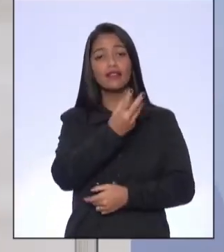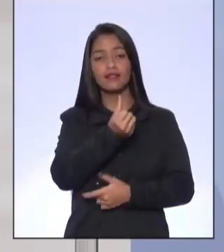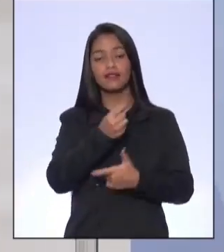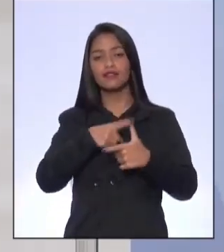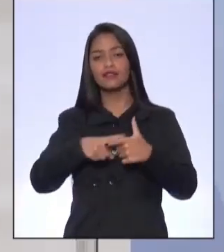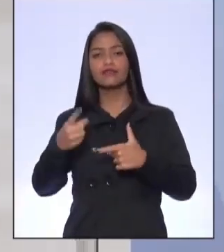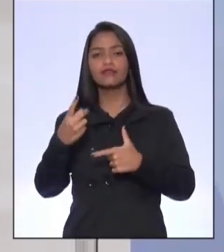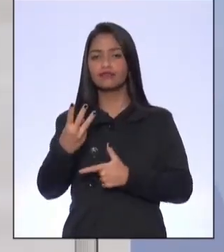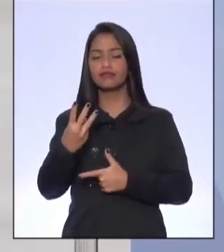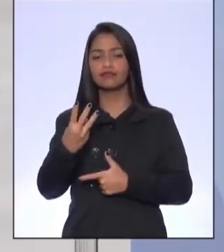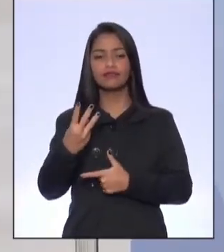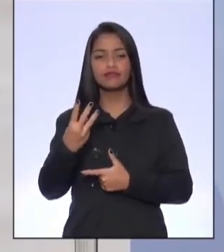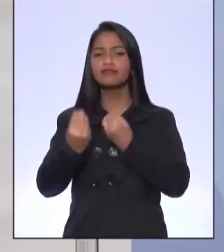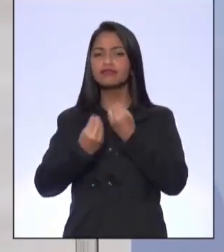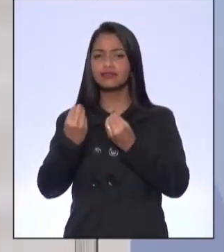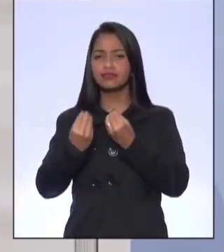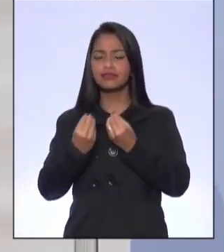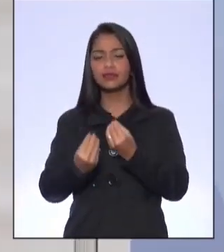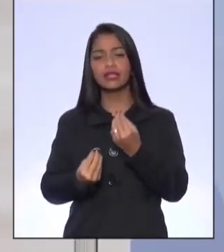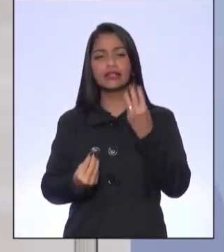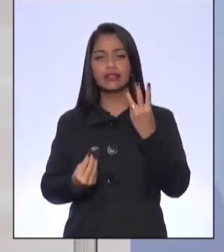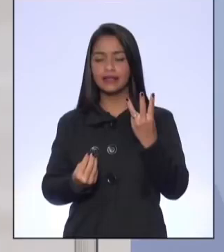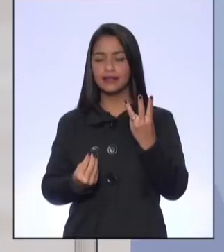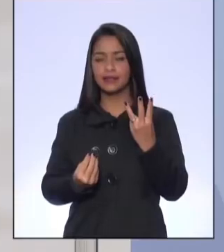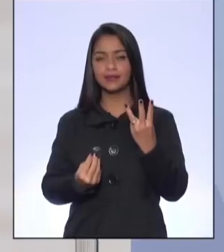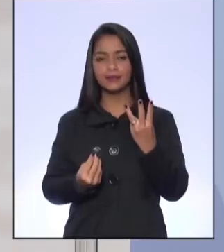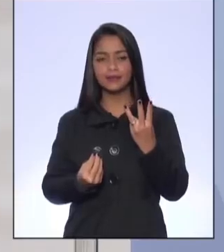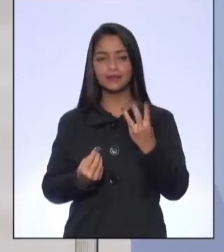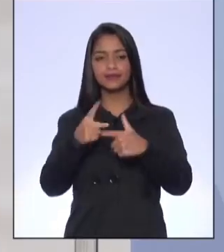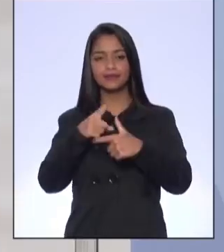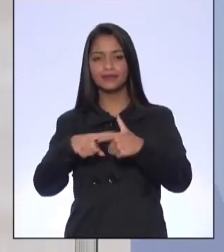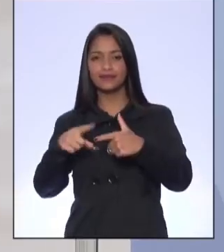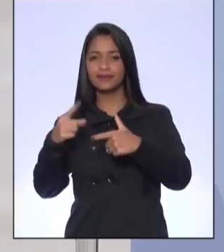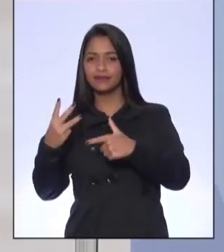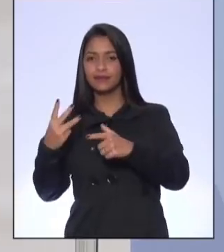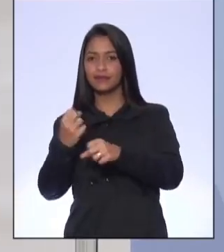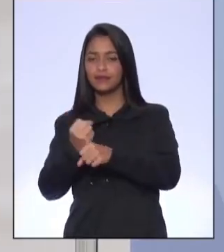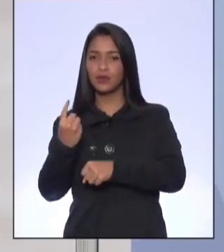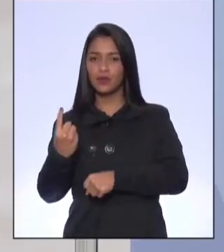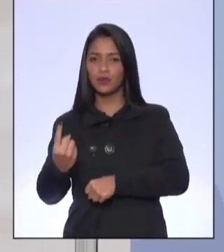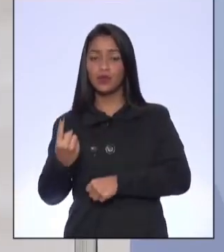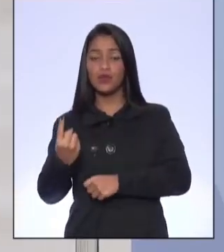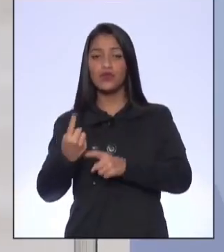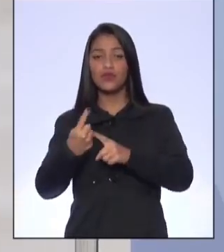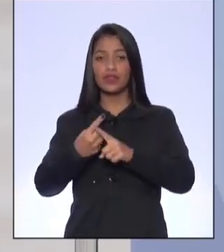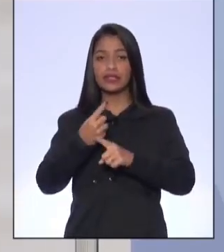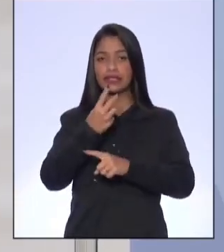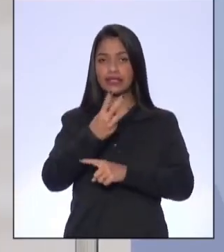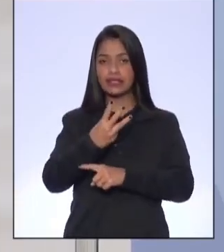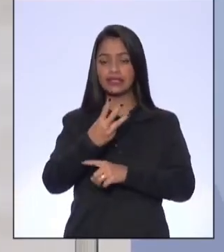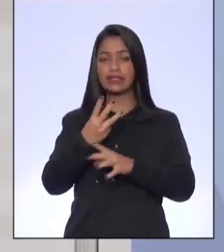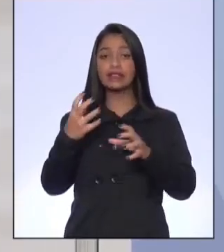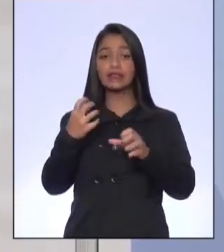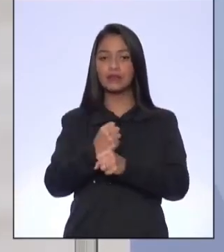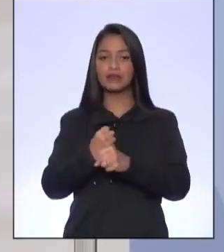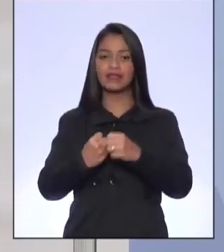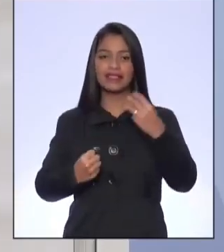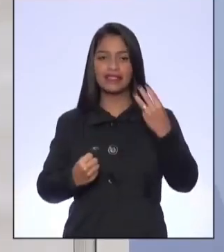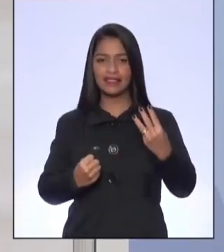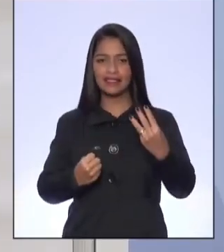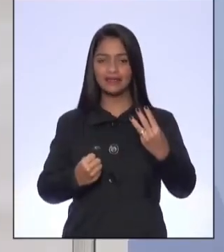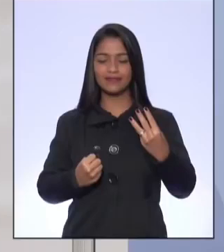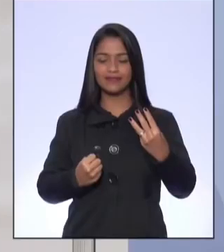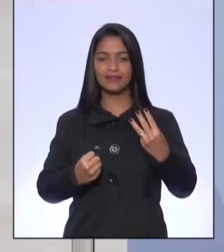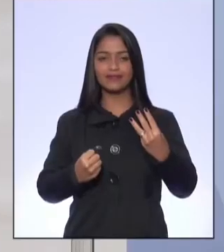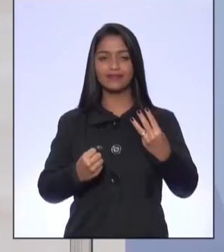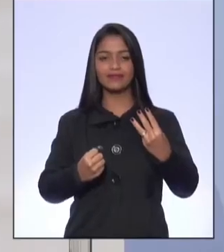3. Aí, eu pego o 3, né? Dá 1, 1 vezes 3, 3, resta o 0, desce